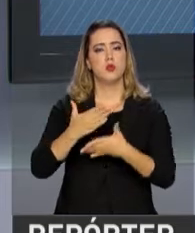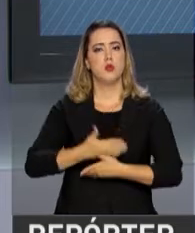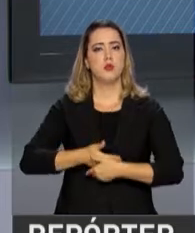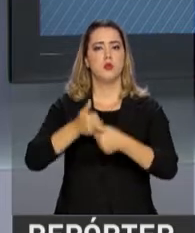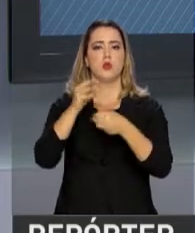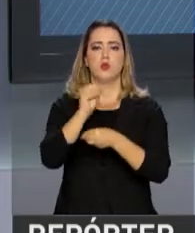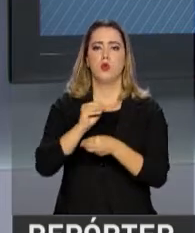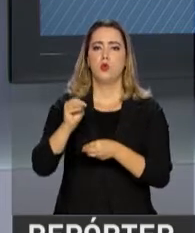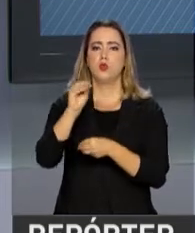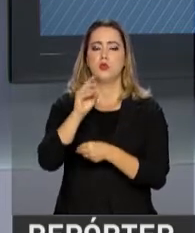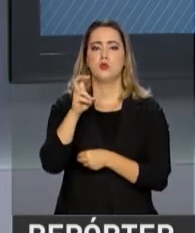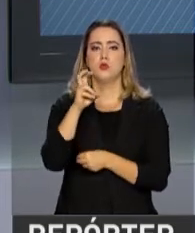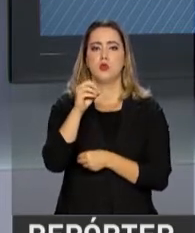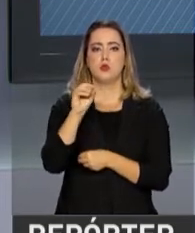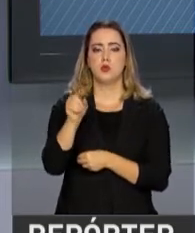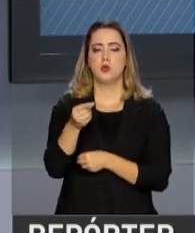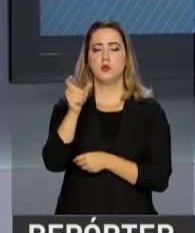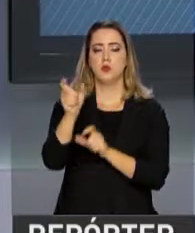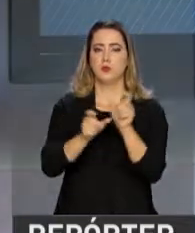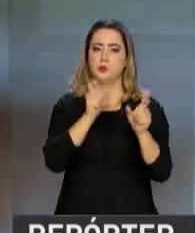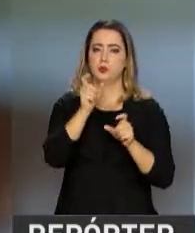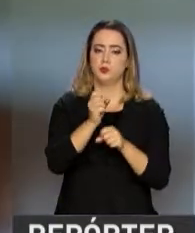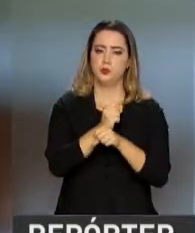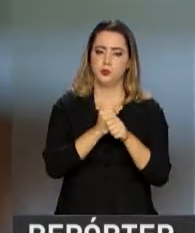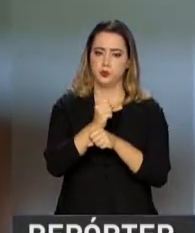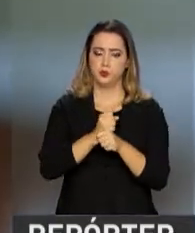para 50 mil pacientes por ano.